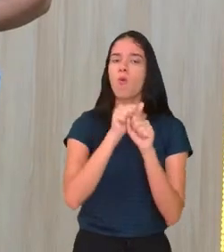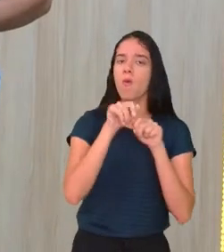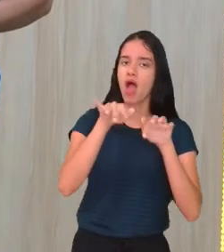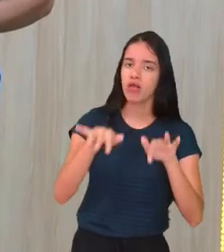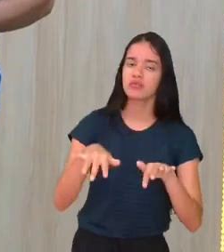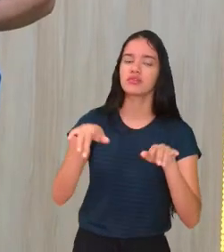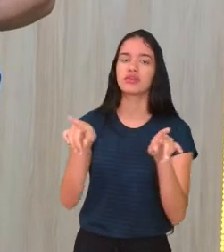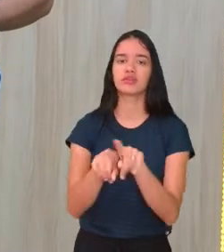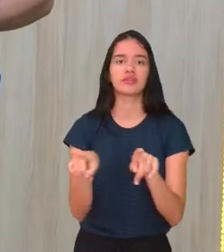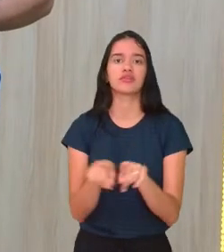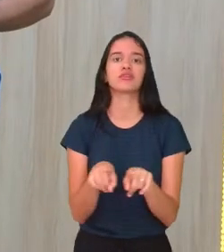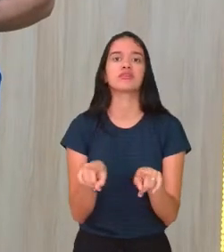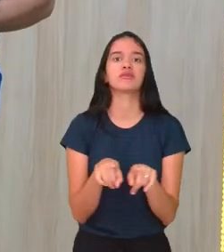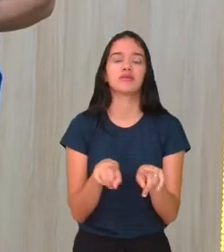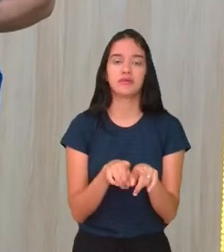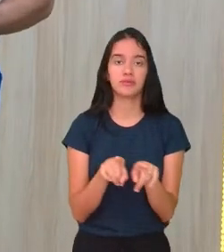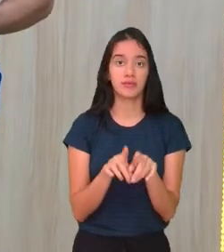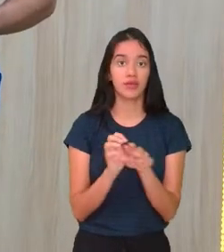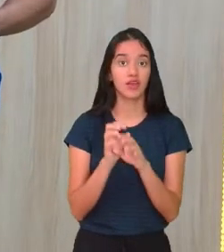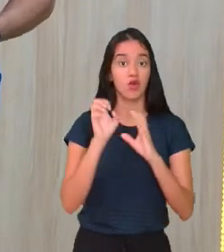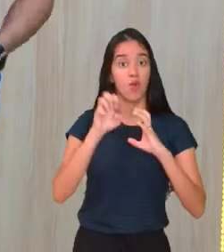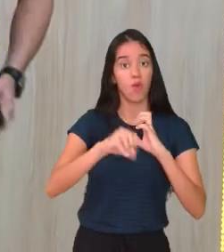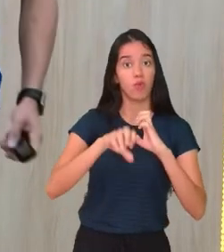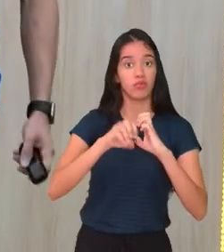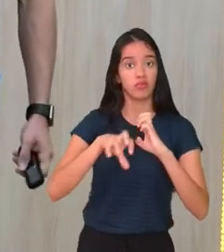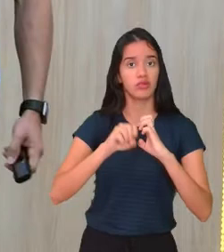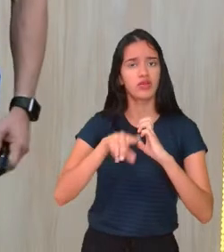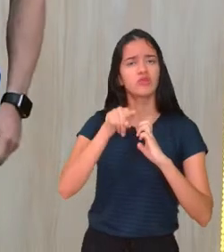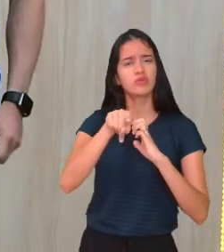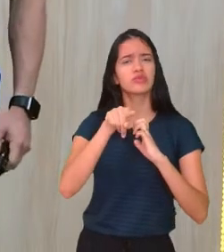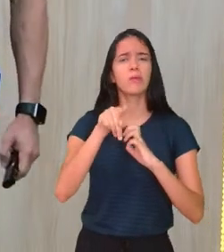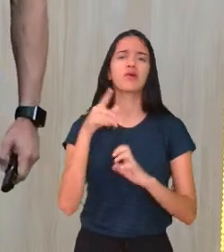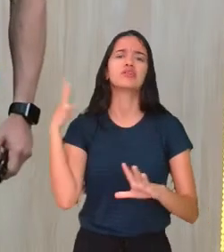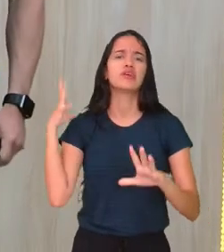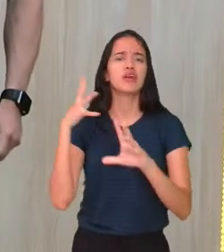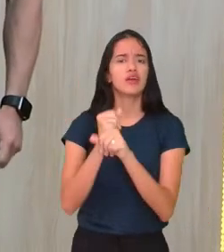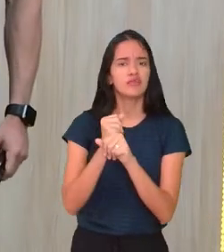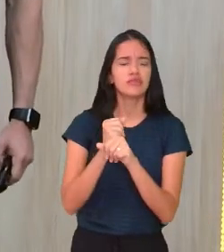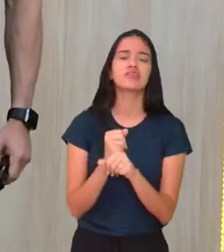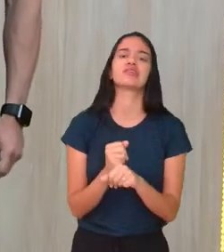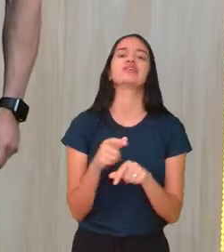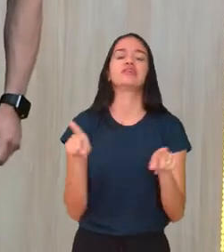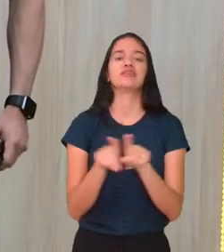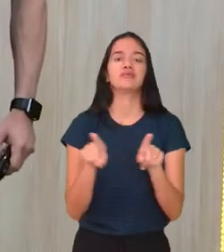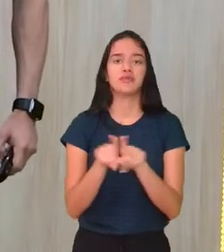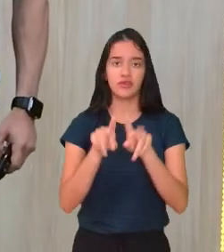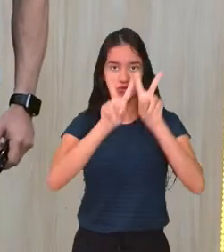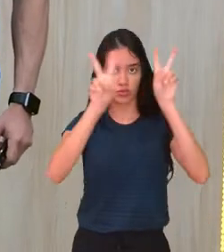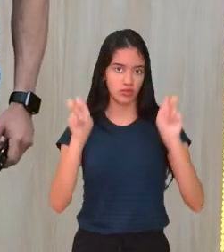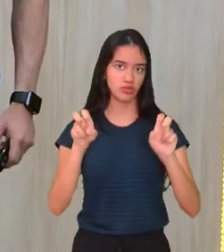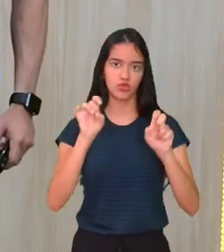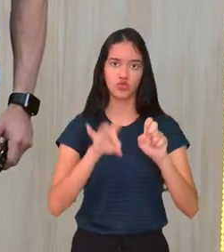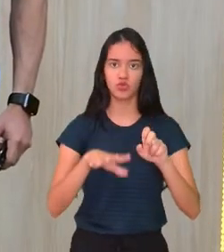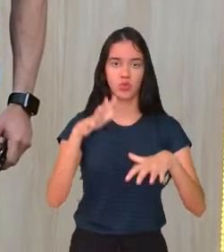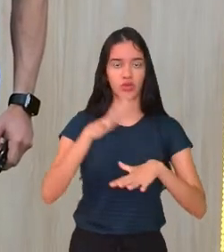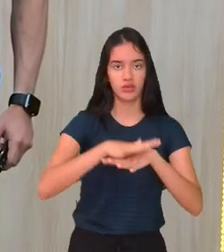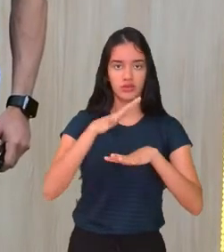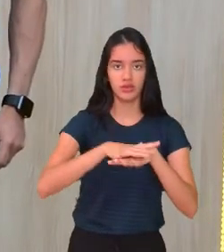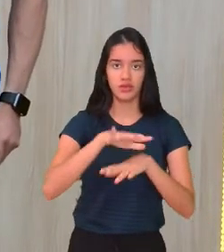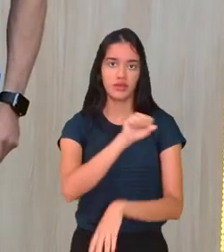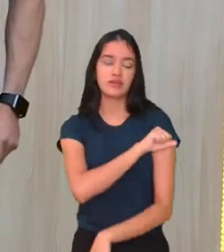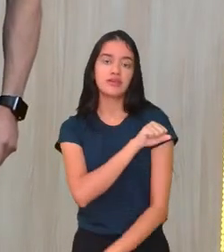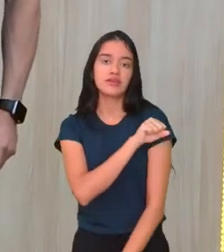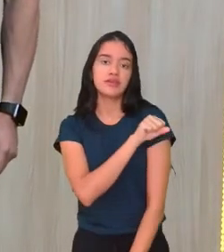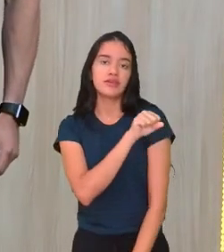canal no YouTube, o Educa Recife, tá? E aí você pode revisar também os assuntos, não só de matemática do 8º